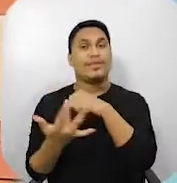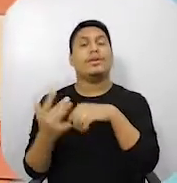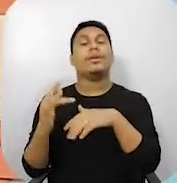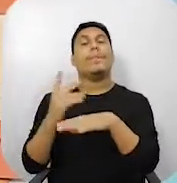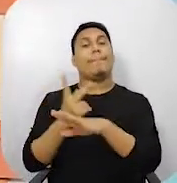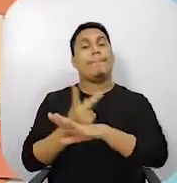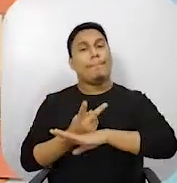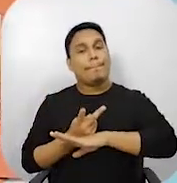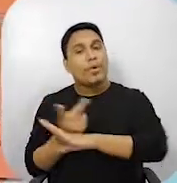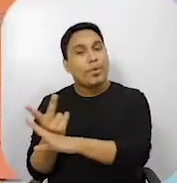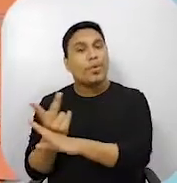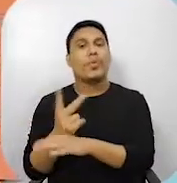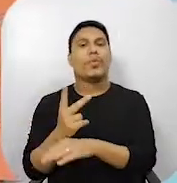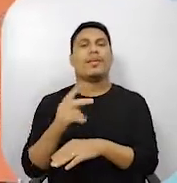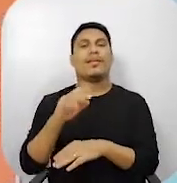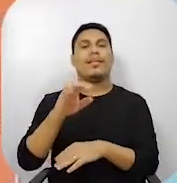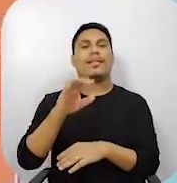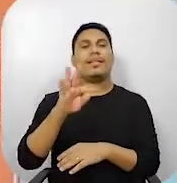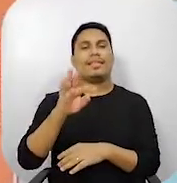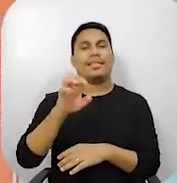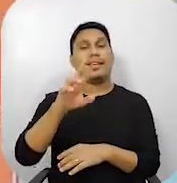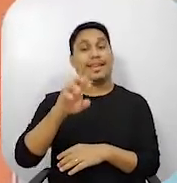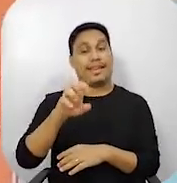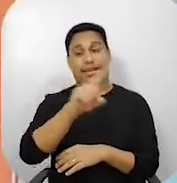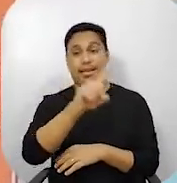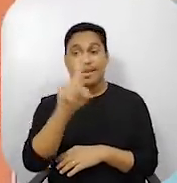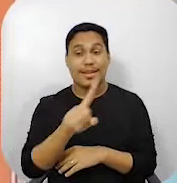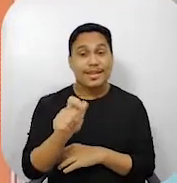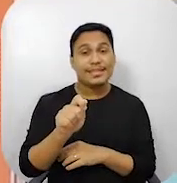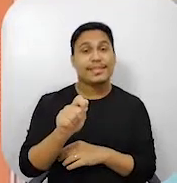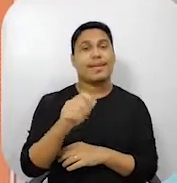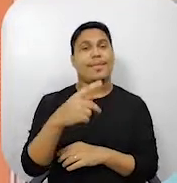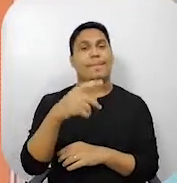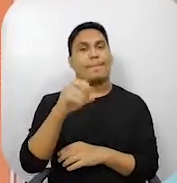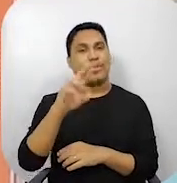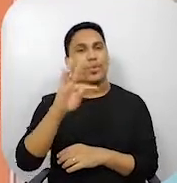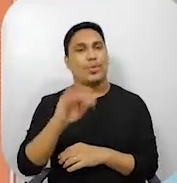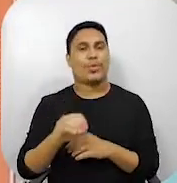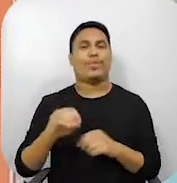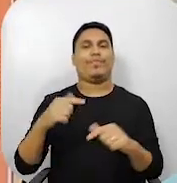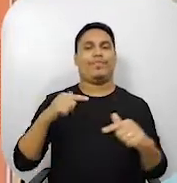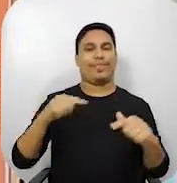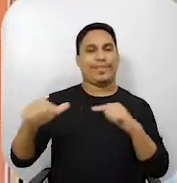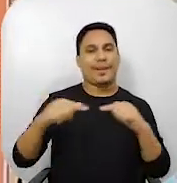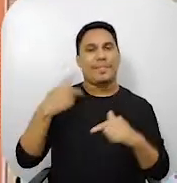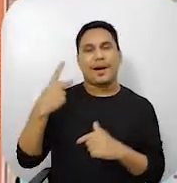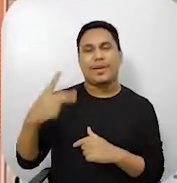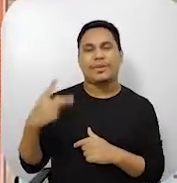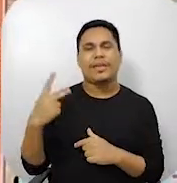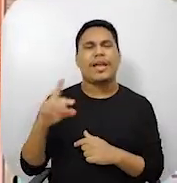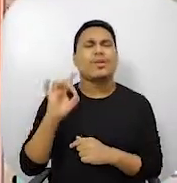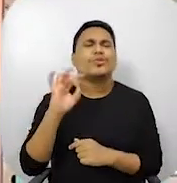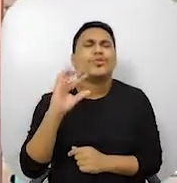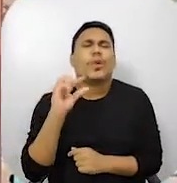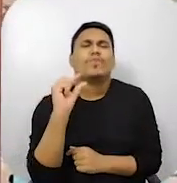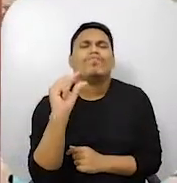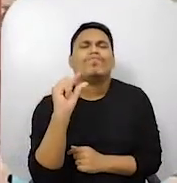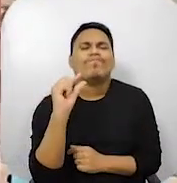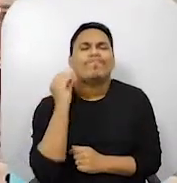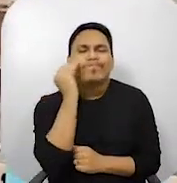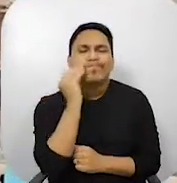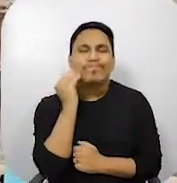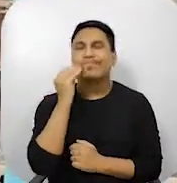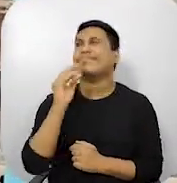Tereza Porto com Z para ficar mais fácil de todo mundo encontrar Eu só trabalho dela que vai gente sempre é só um aperitivo Zinho